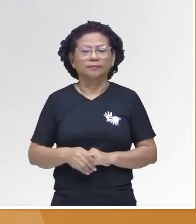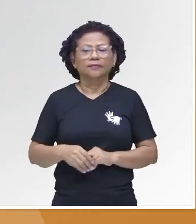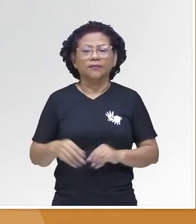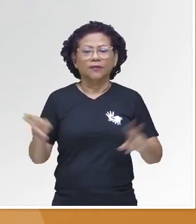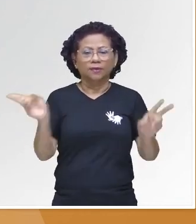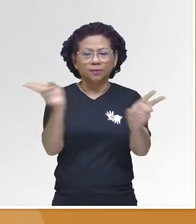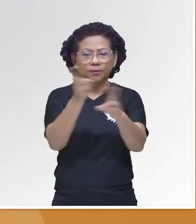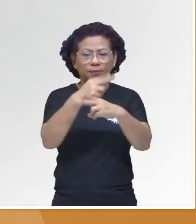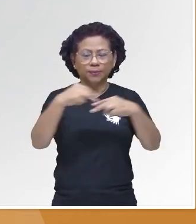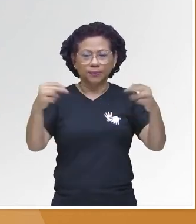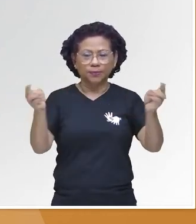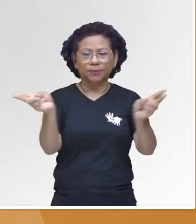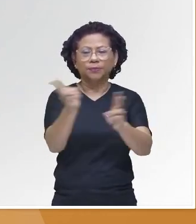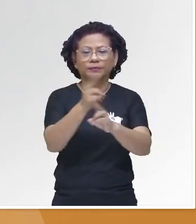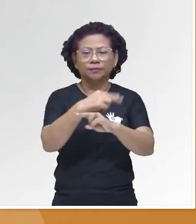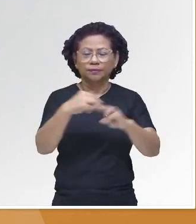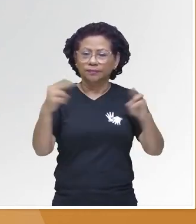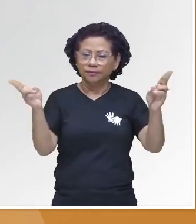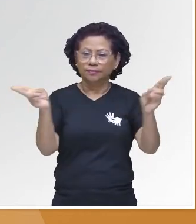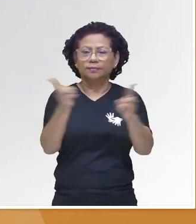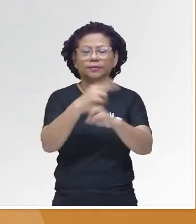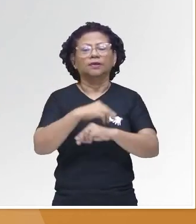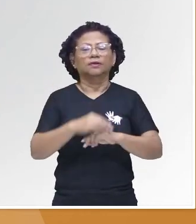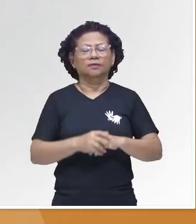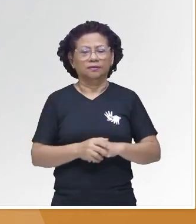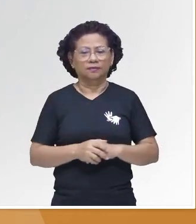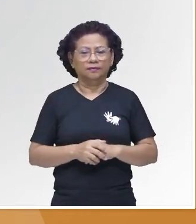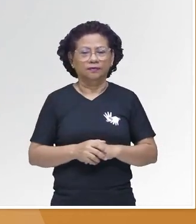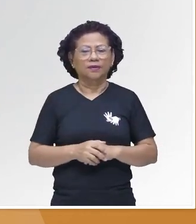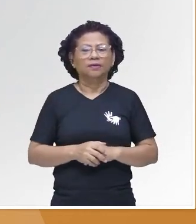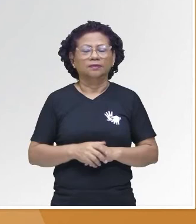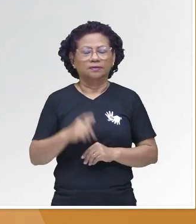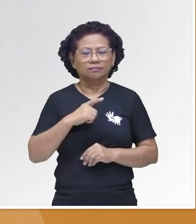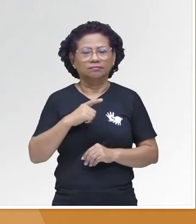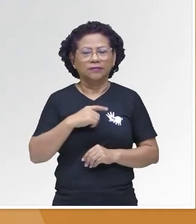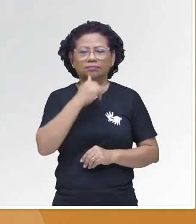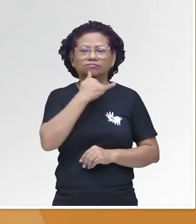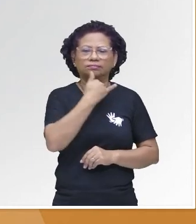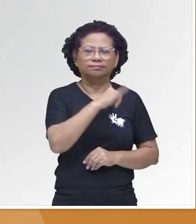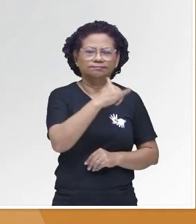energia proveniente ali dos ventos, através do movimento, né, dessas